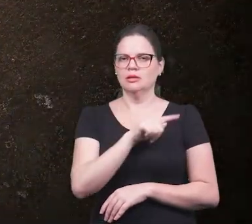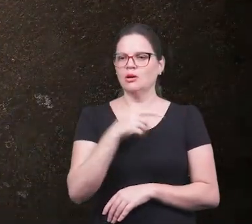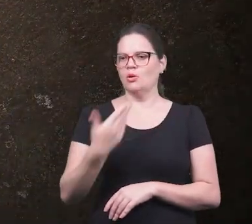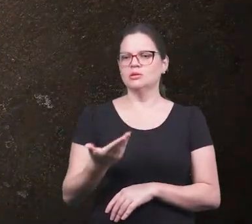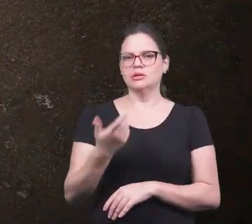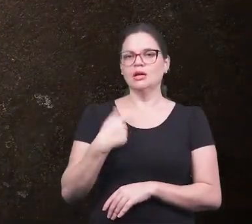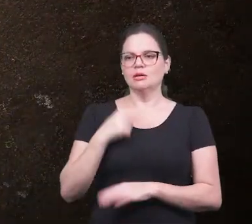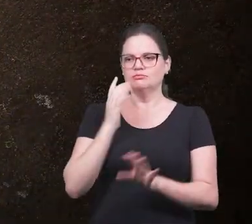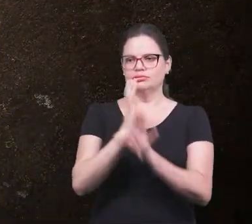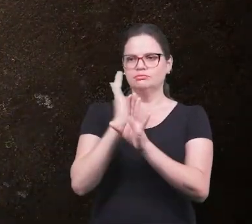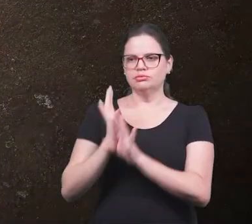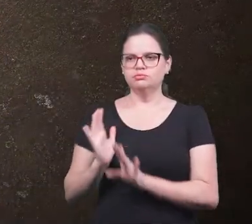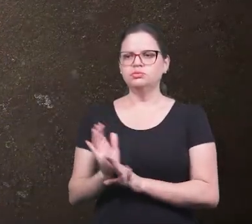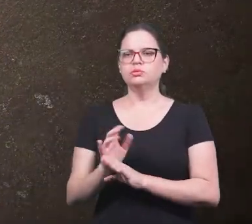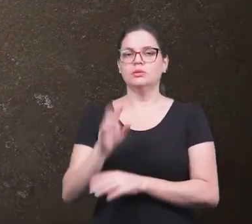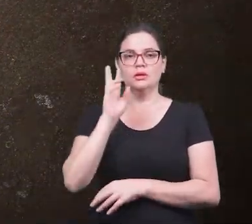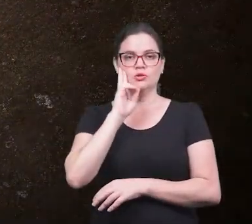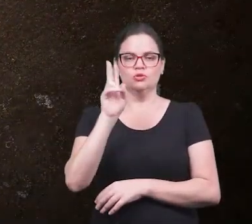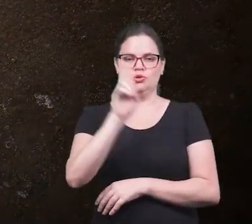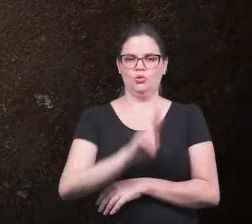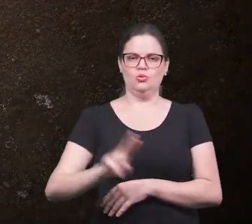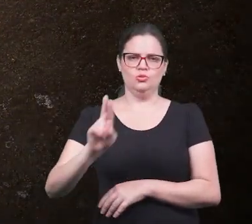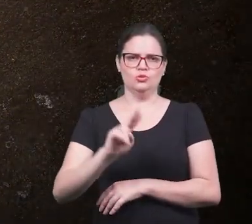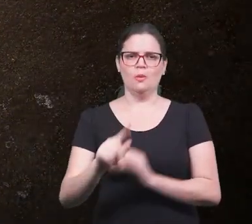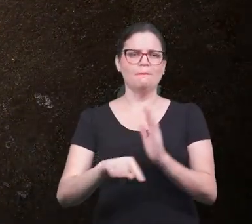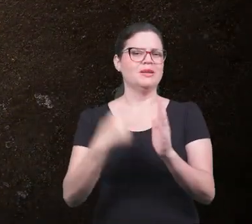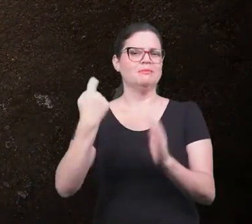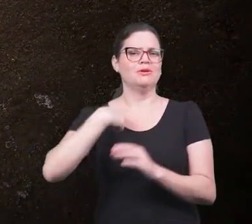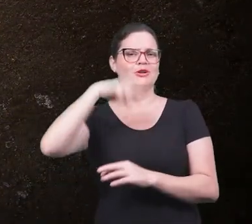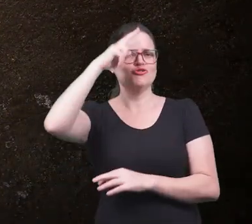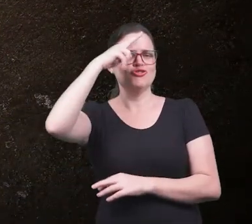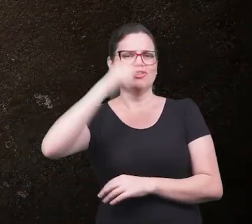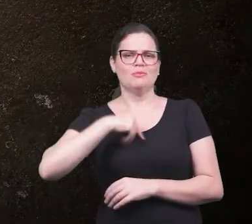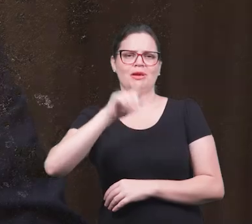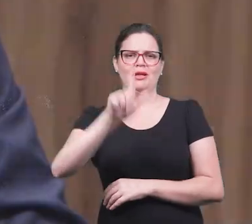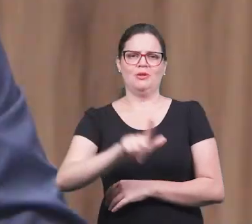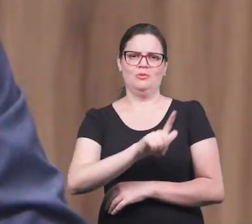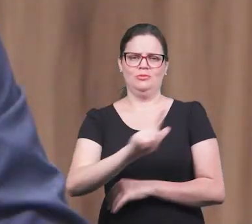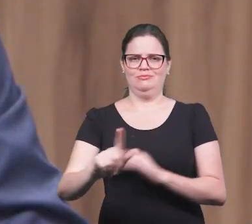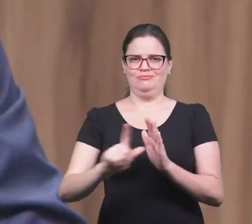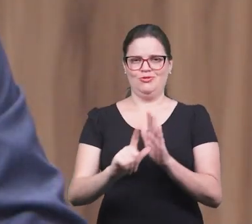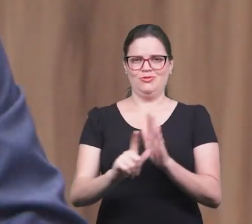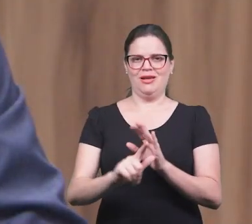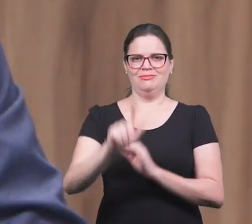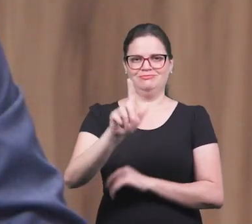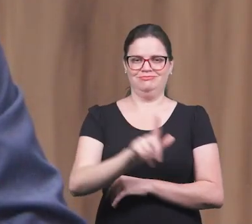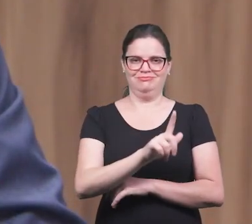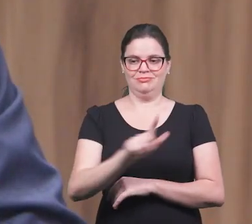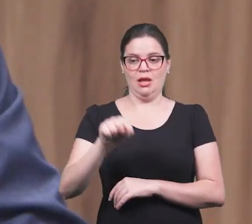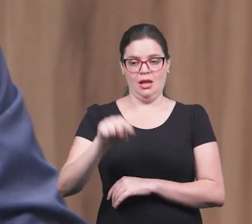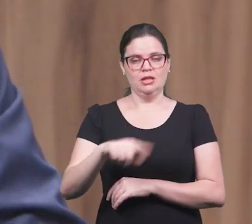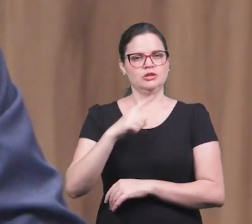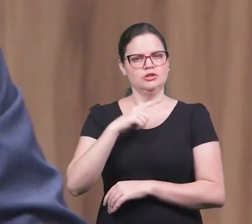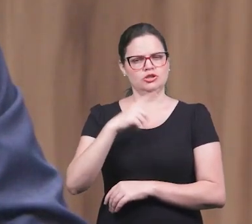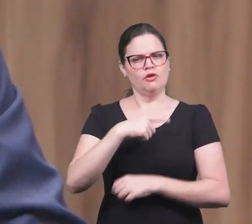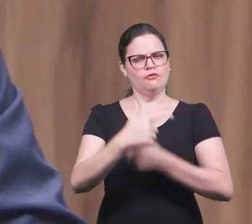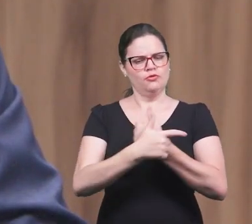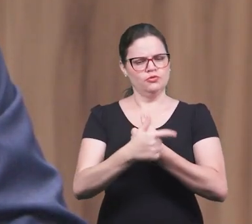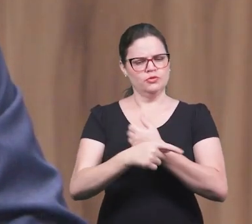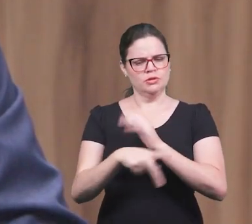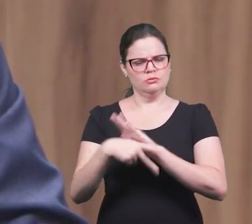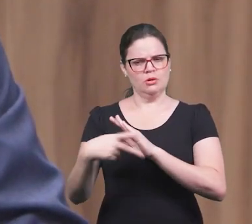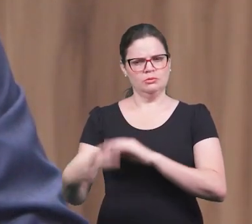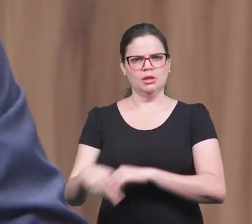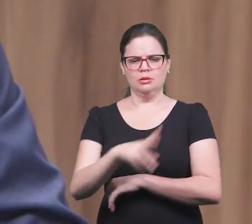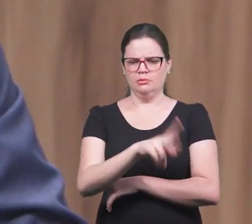Lutero. Ele tinha os seus títulos, o monge, um homem com uma formação teológica, um